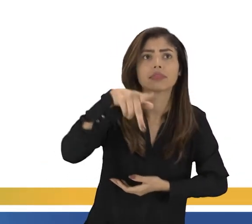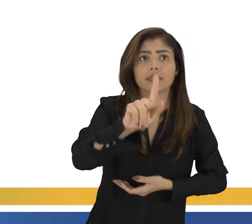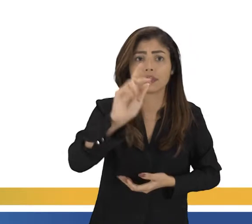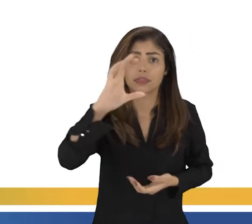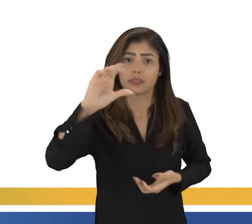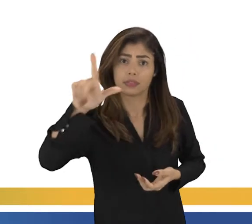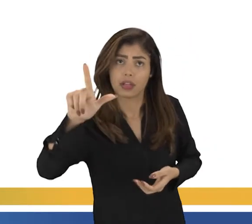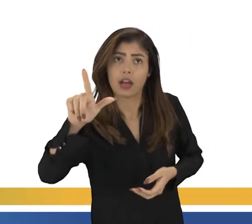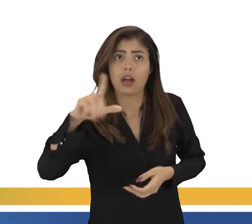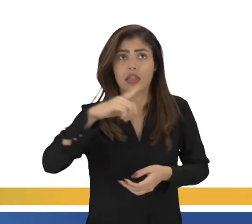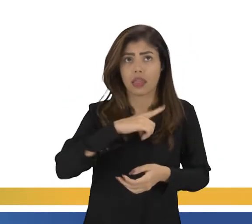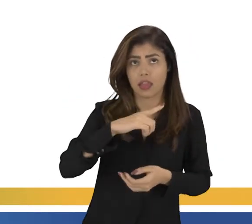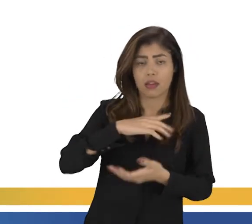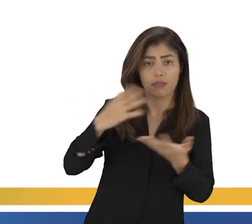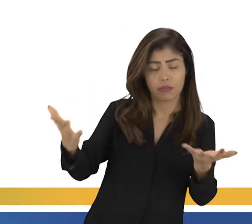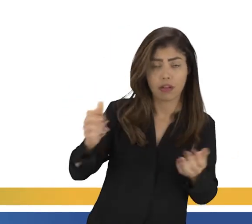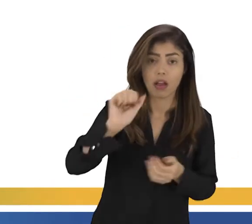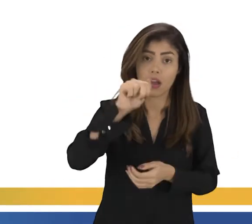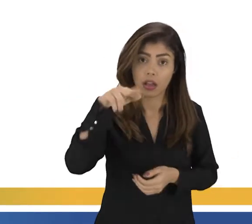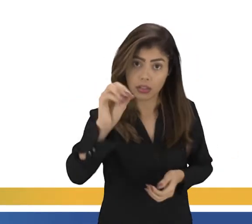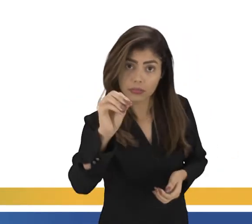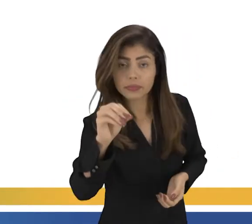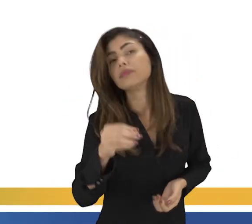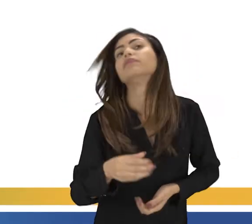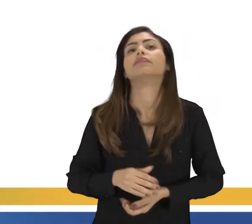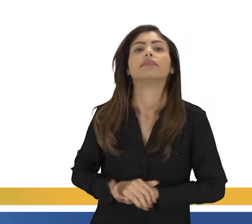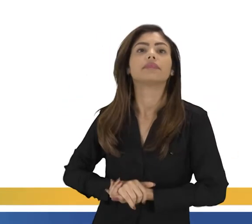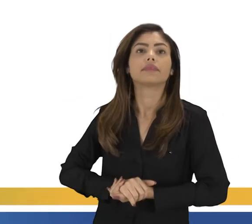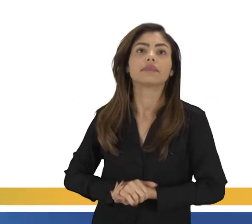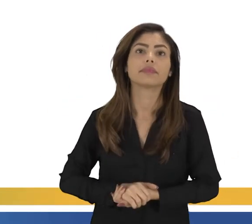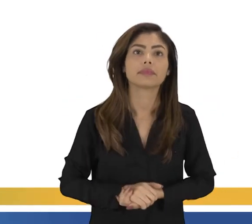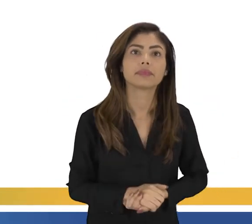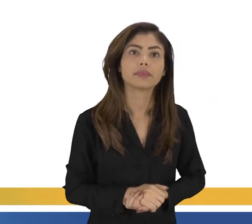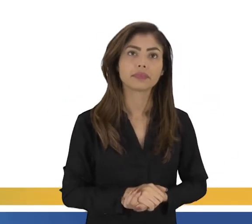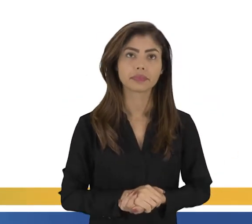gramas ano. Ok, gente? Vamos passar?